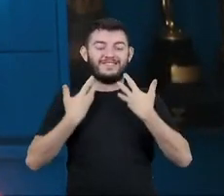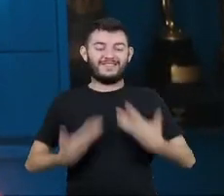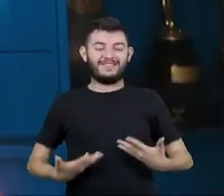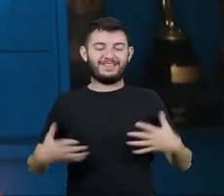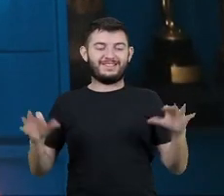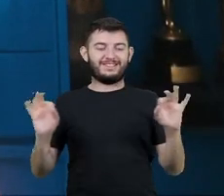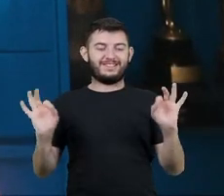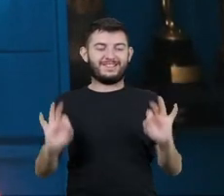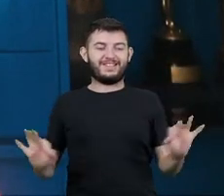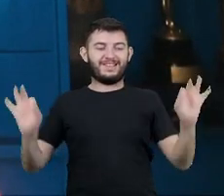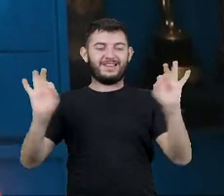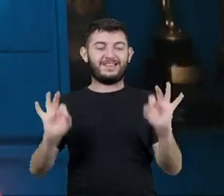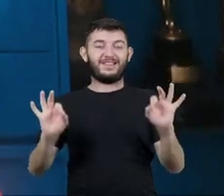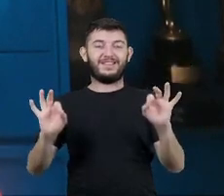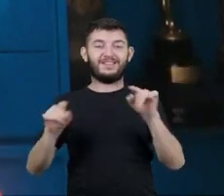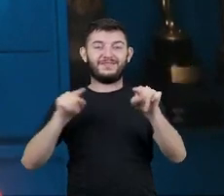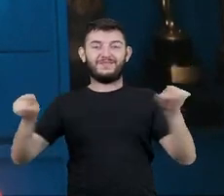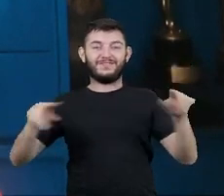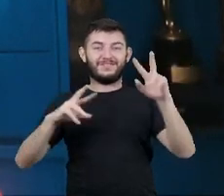haver esperança.